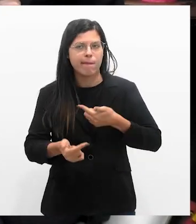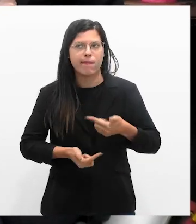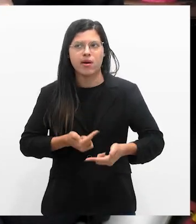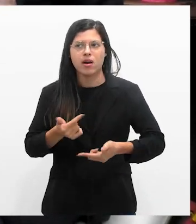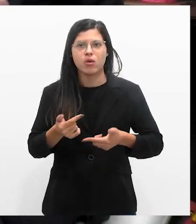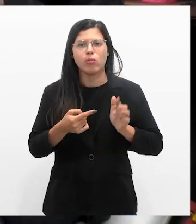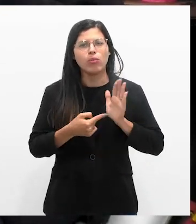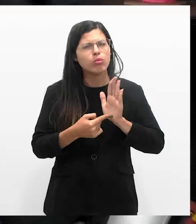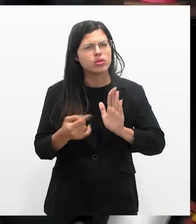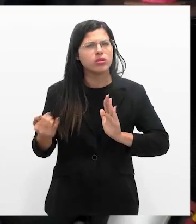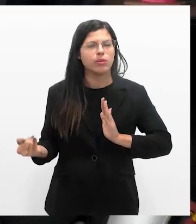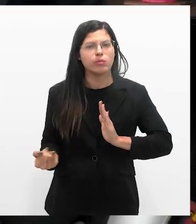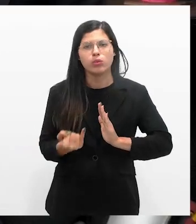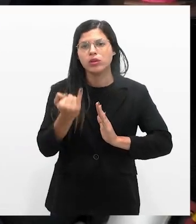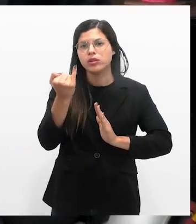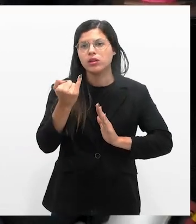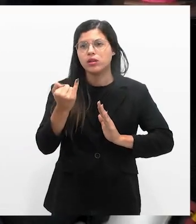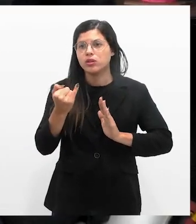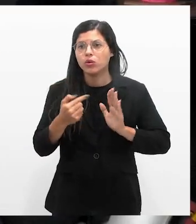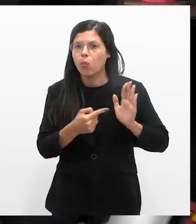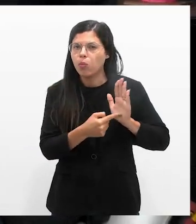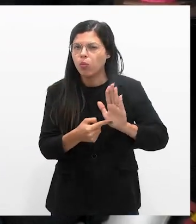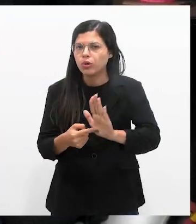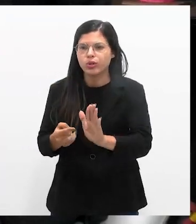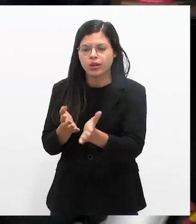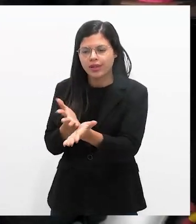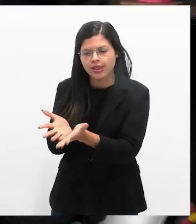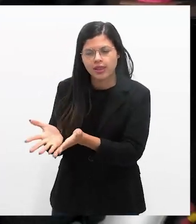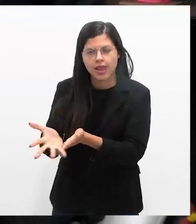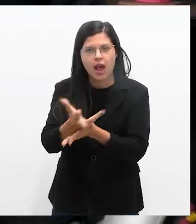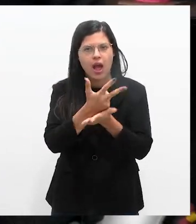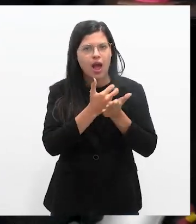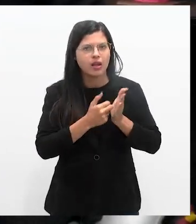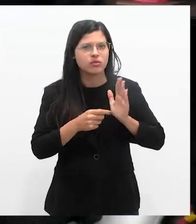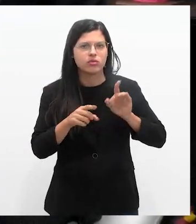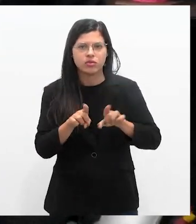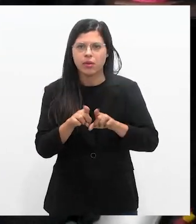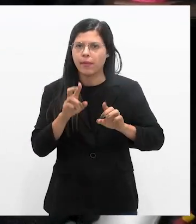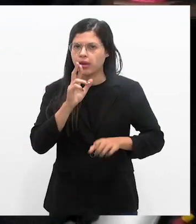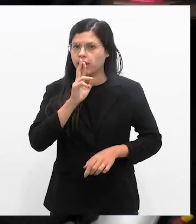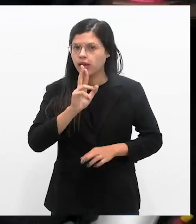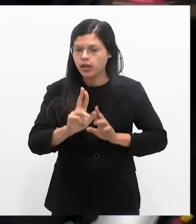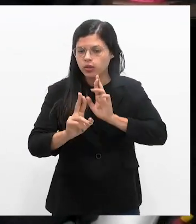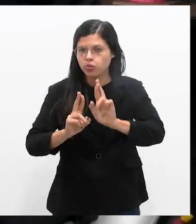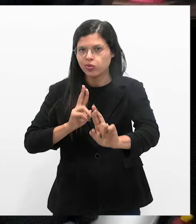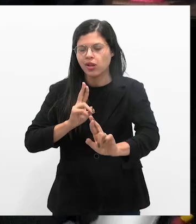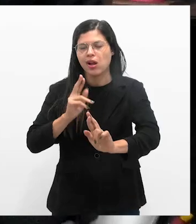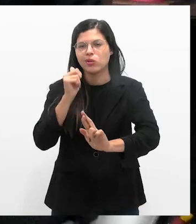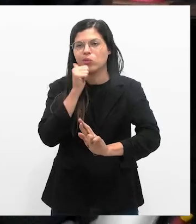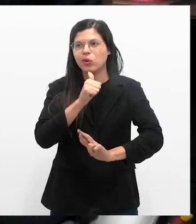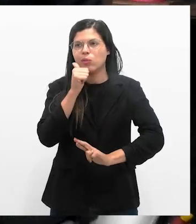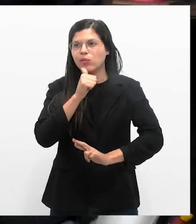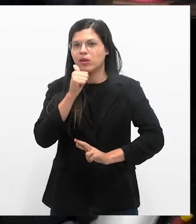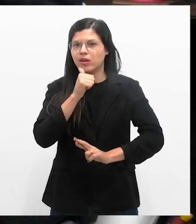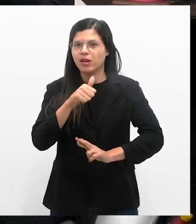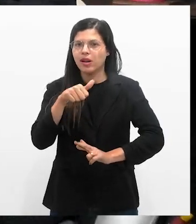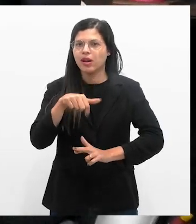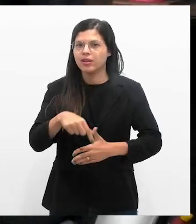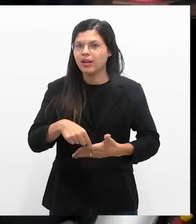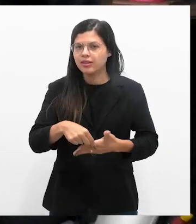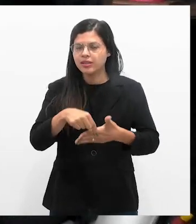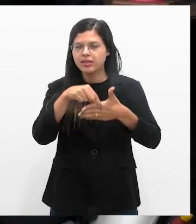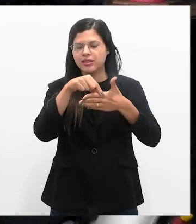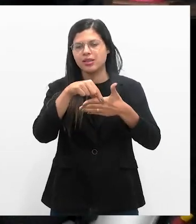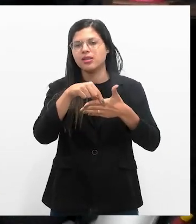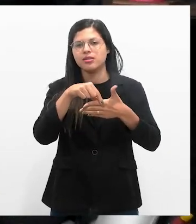trabalho, olha, é importante, mostrando em dados, mostrando o resultado quando a mulher realmente ela está ali